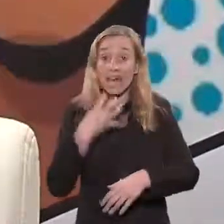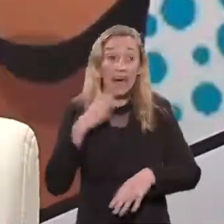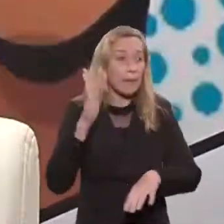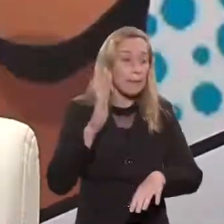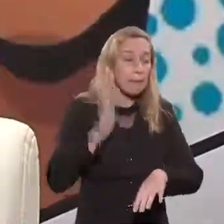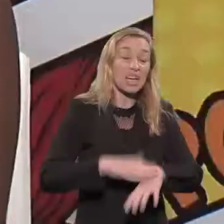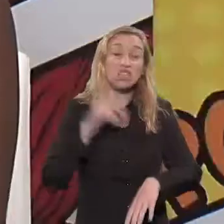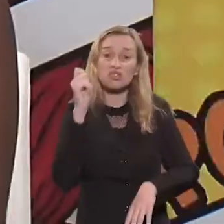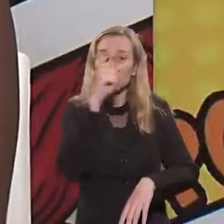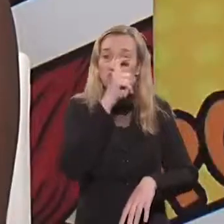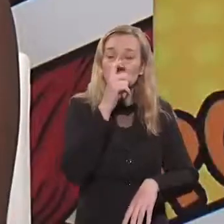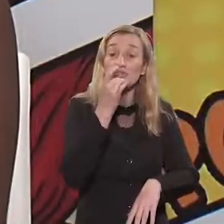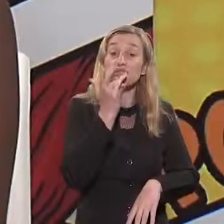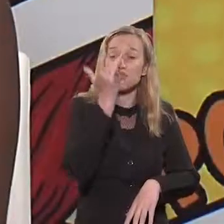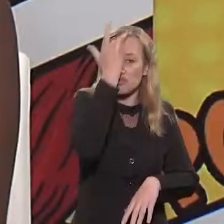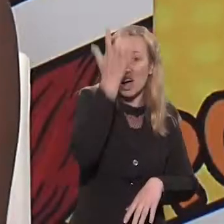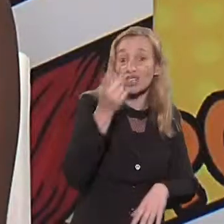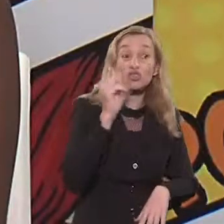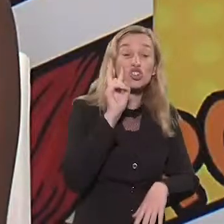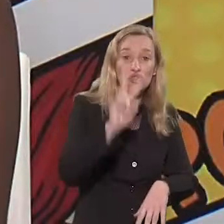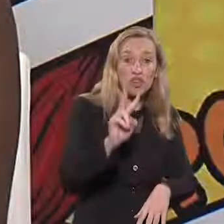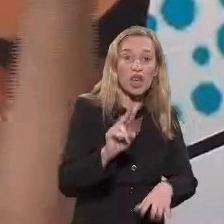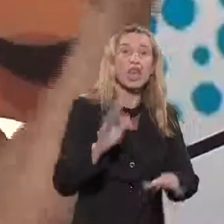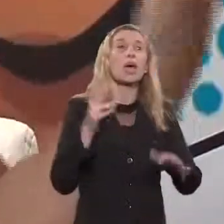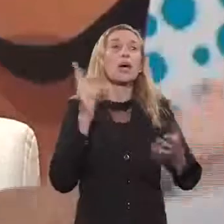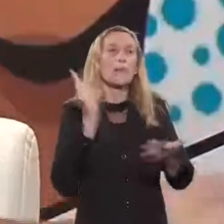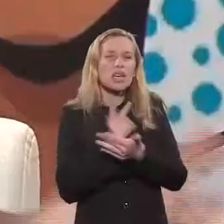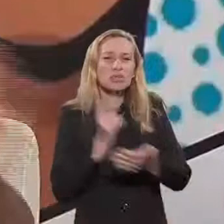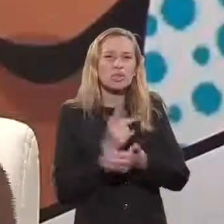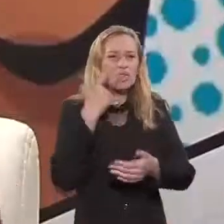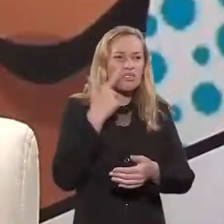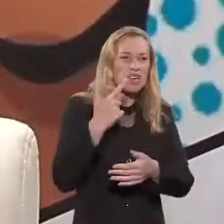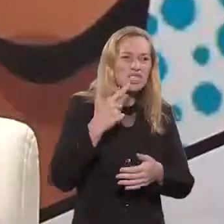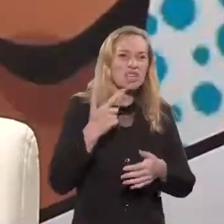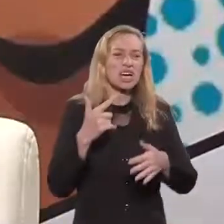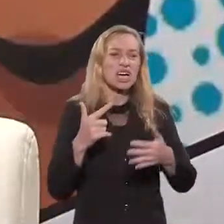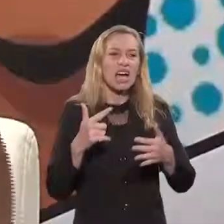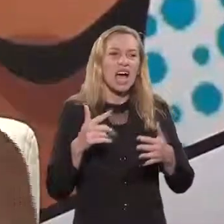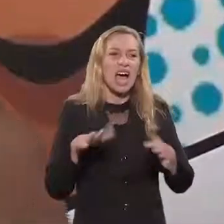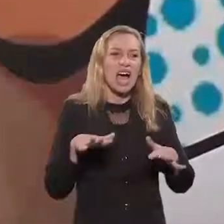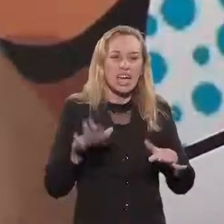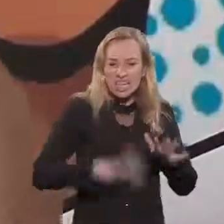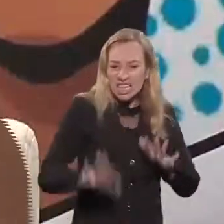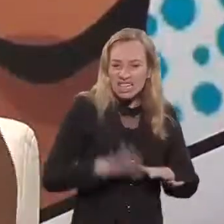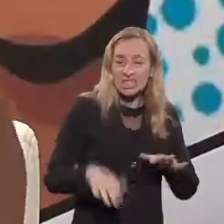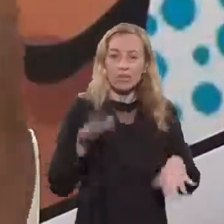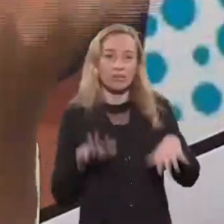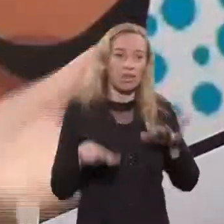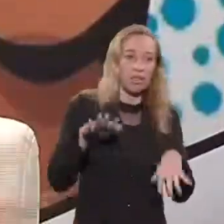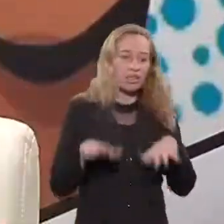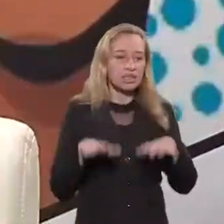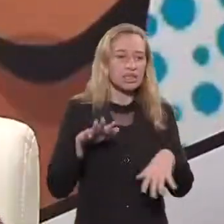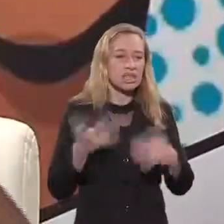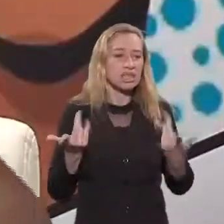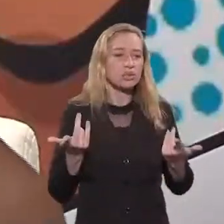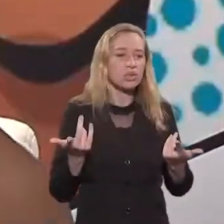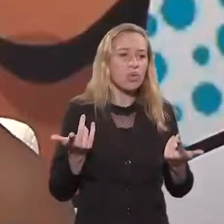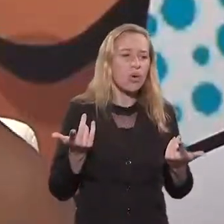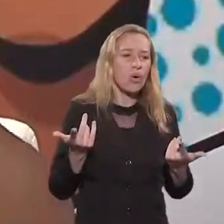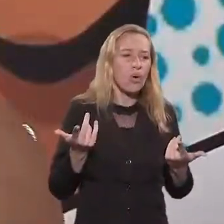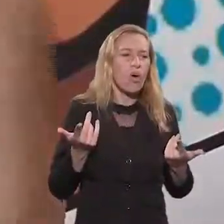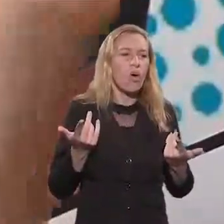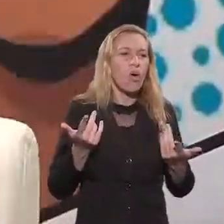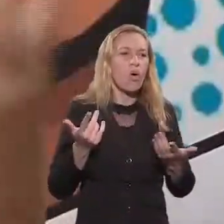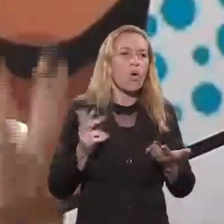de identificar. Mesmo assim, muita gente vê aquela criança balançando, aquela criança, enfim,